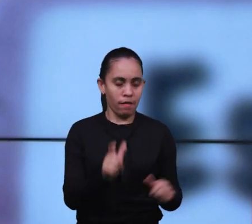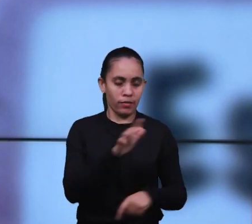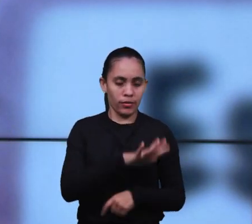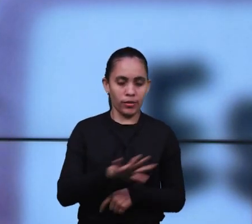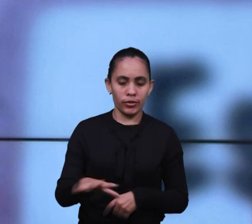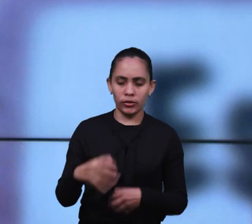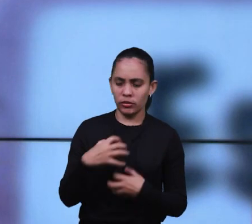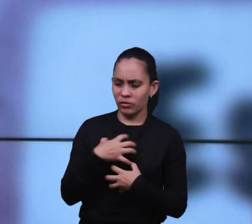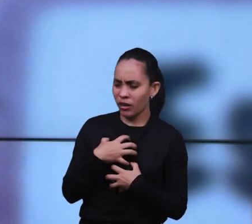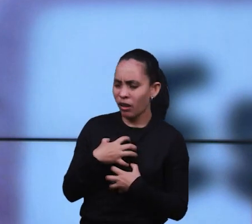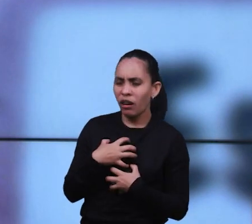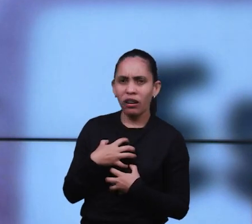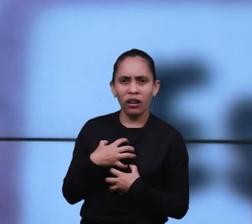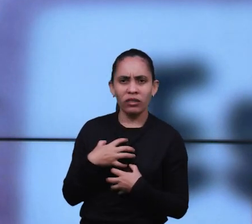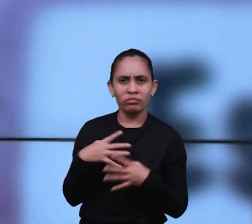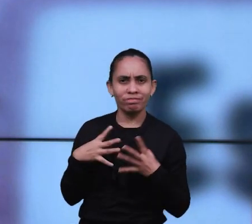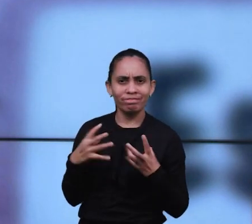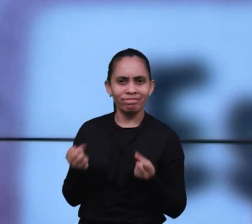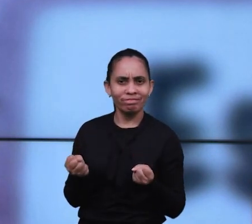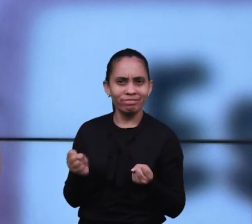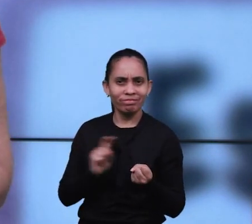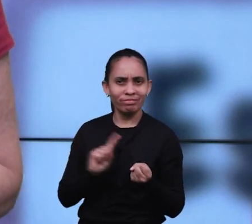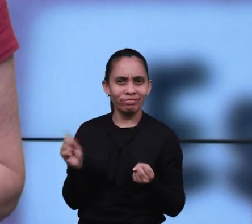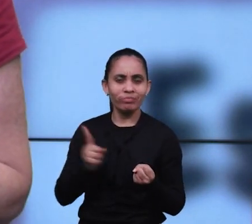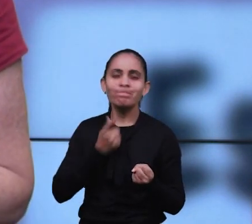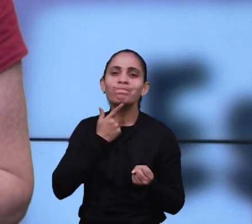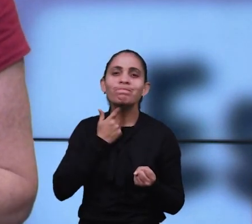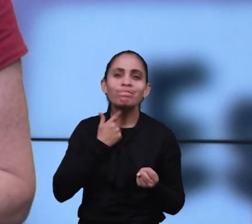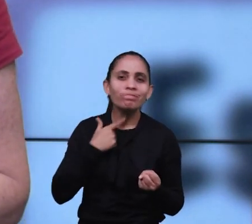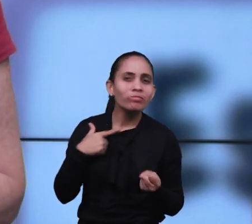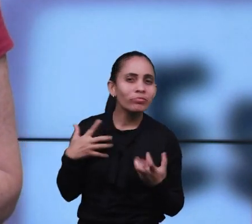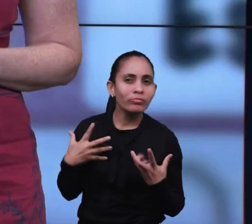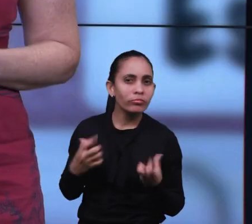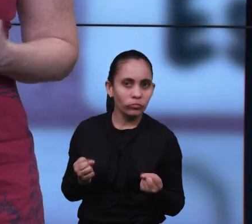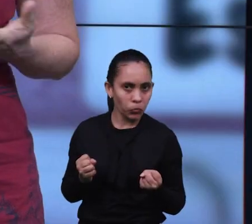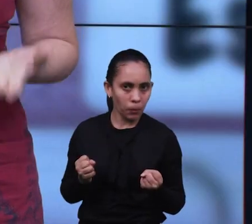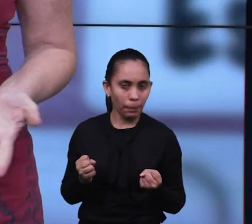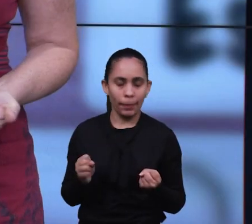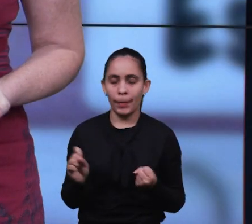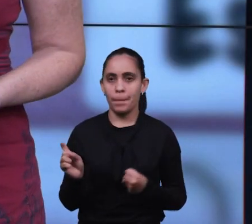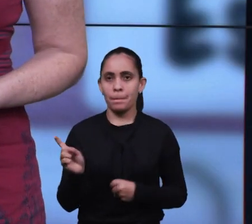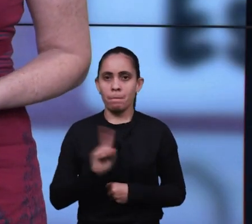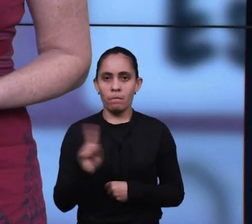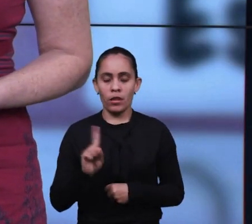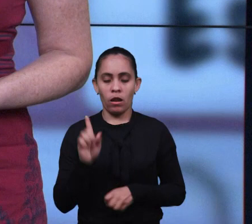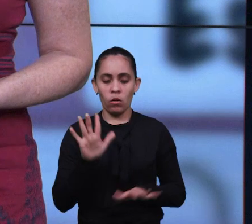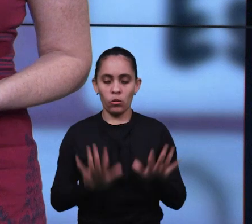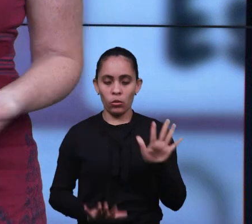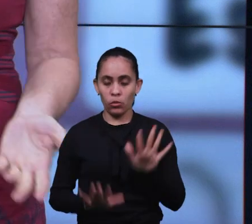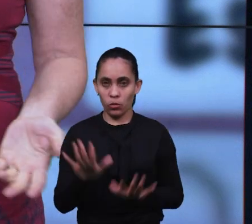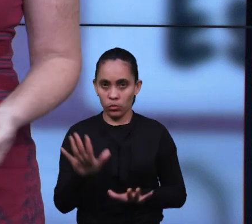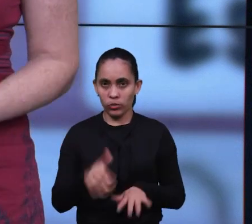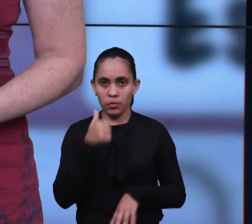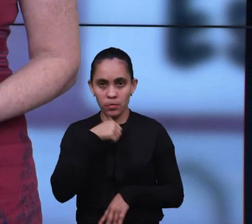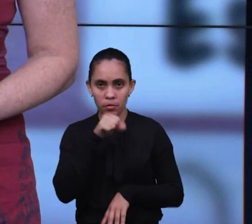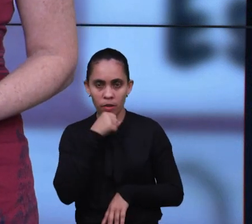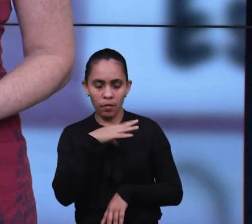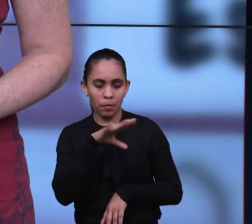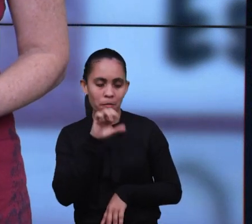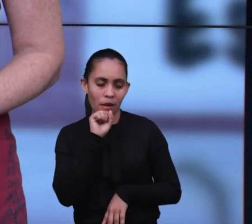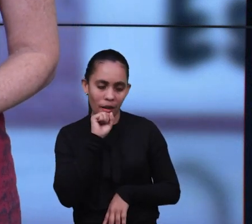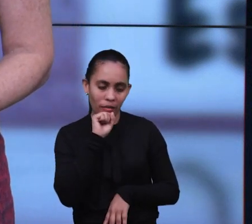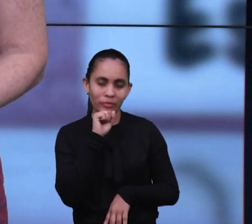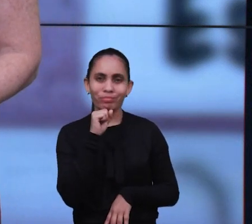sentir frustrada por não atingir seus desejos. No entanto, muitos pais acabam